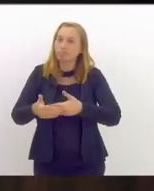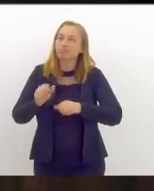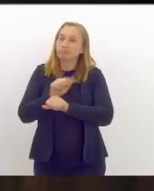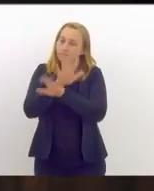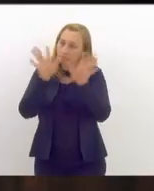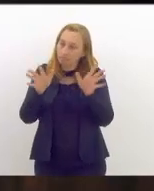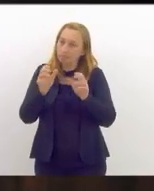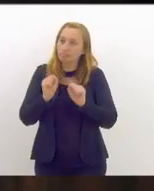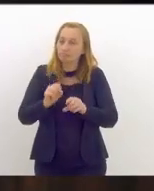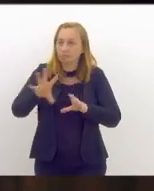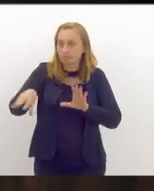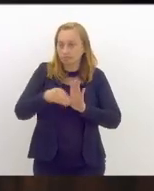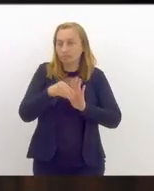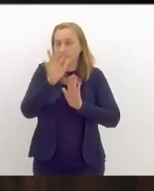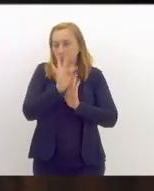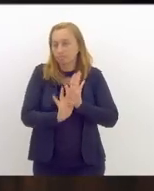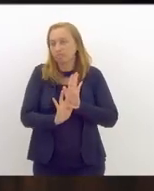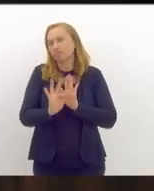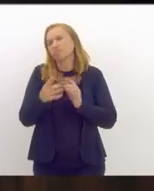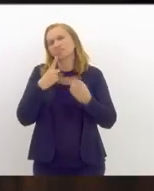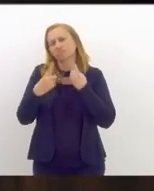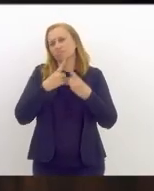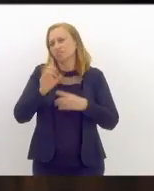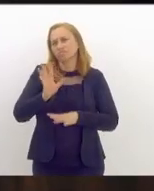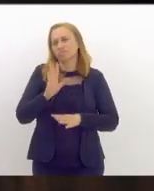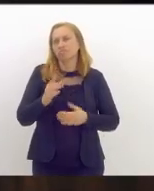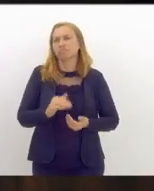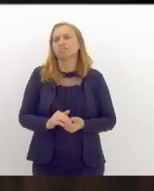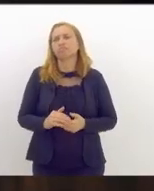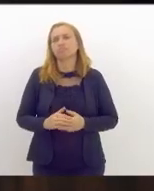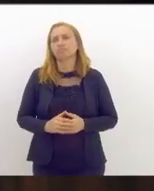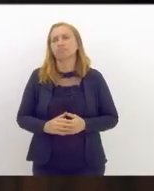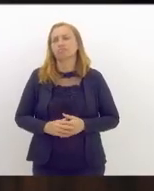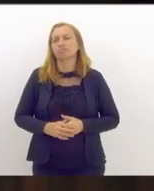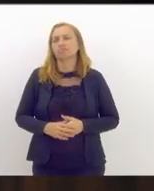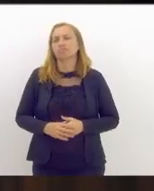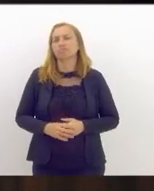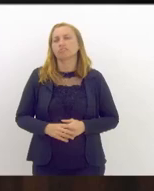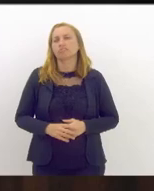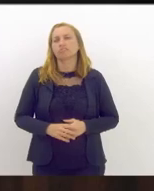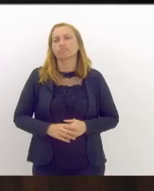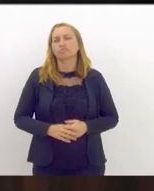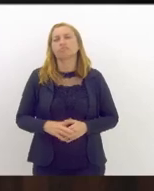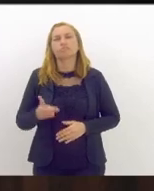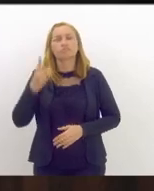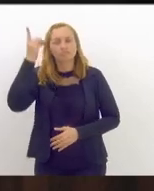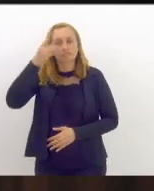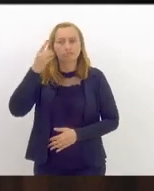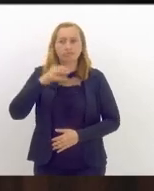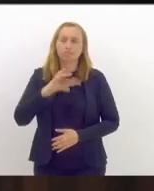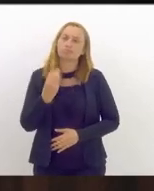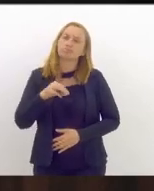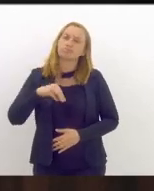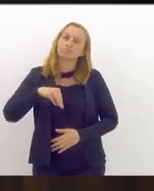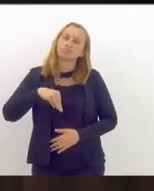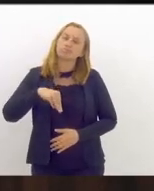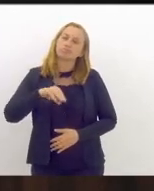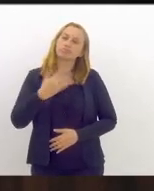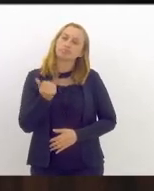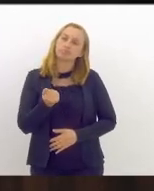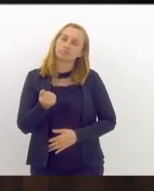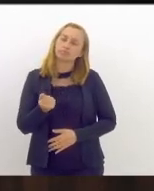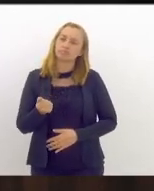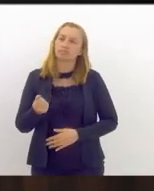a gente põe no texto não vamos discutir vamos lá Deputado Chico Machado para emitir parecer